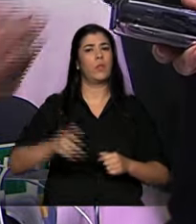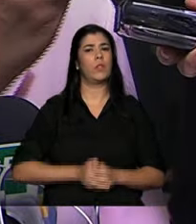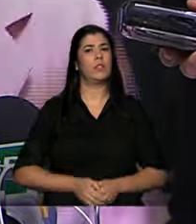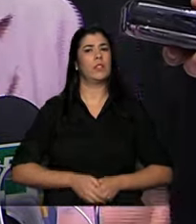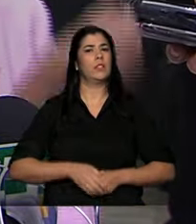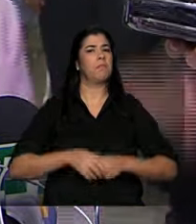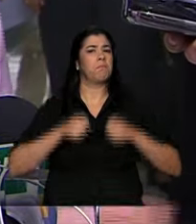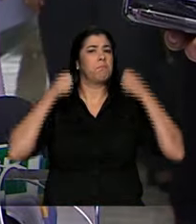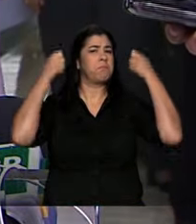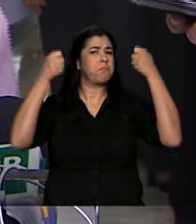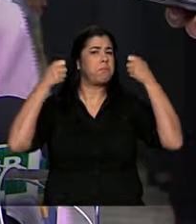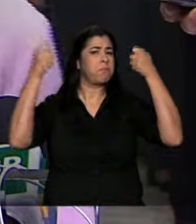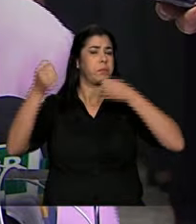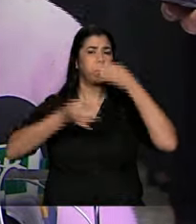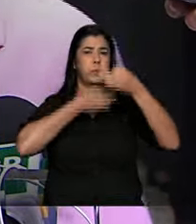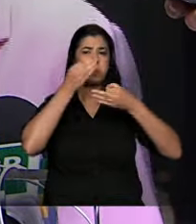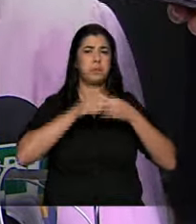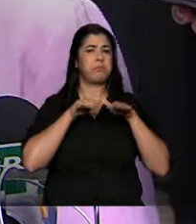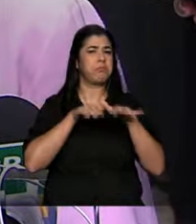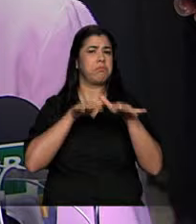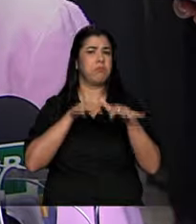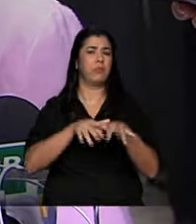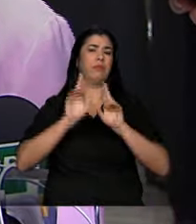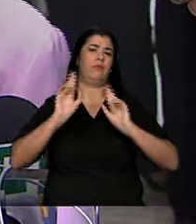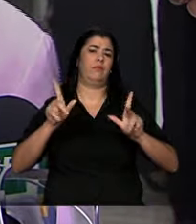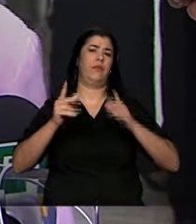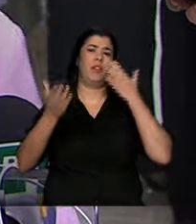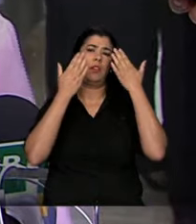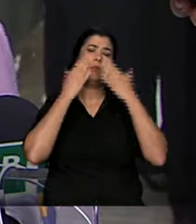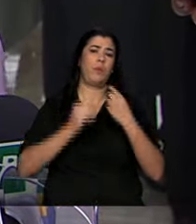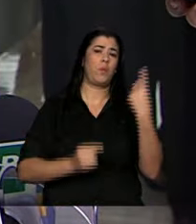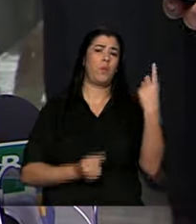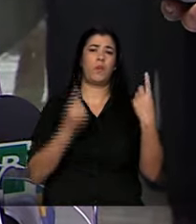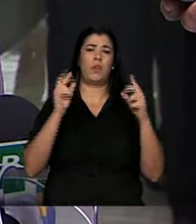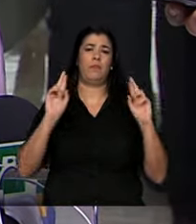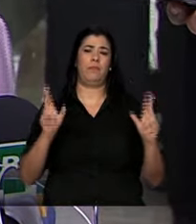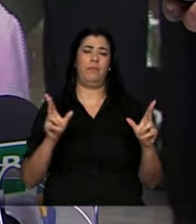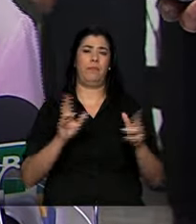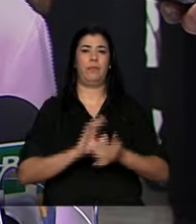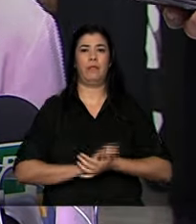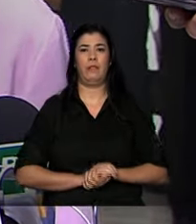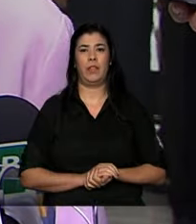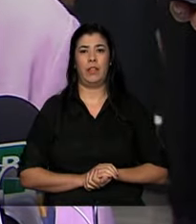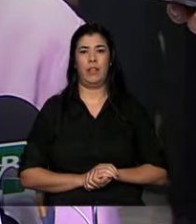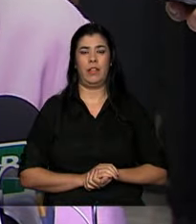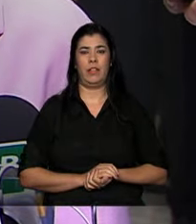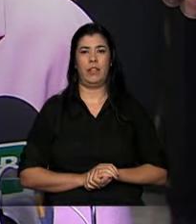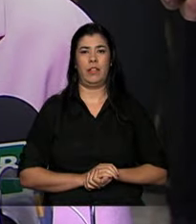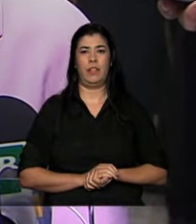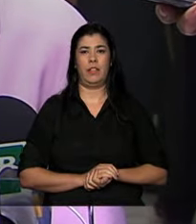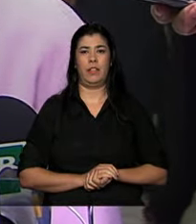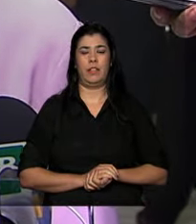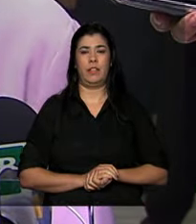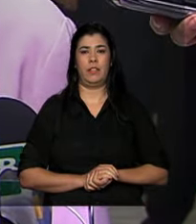de uma posição diferente da outra falar que estou sempre bem